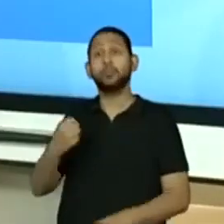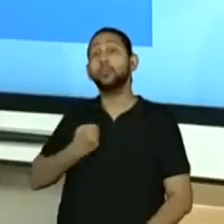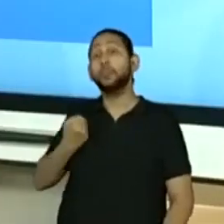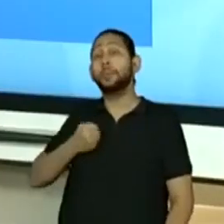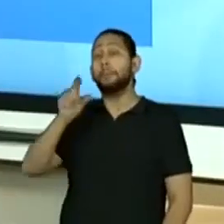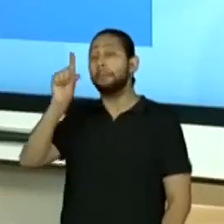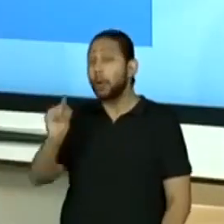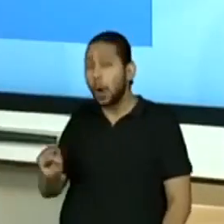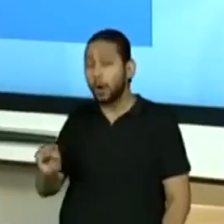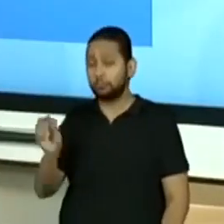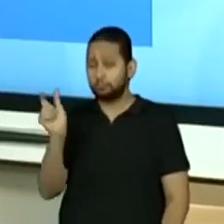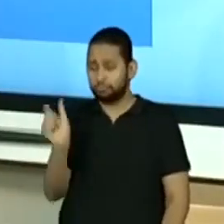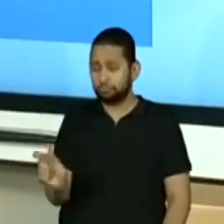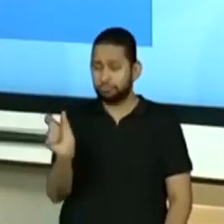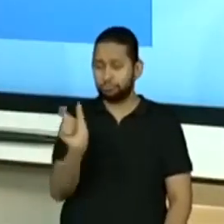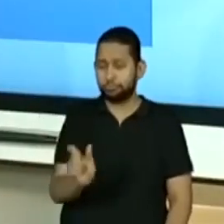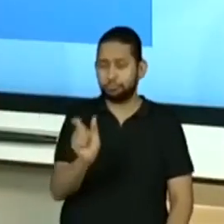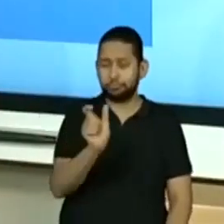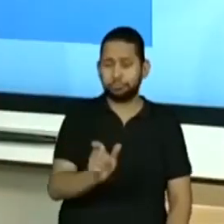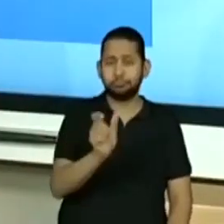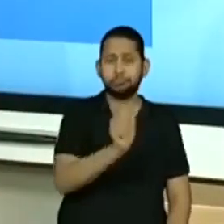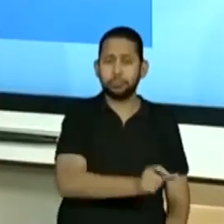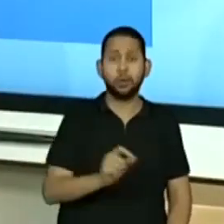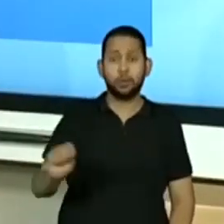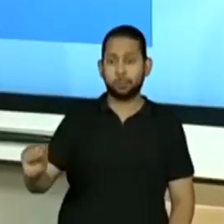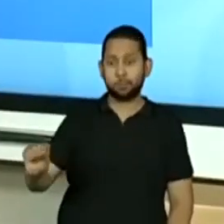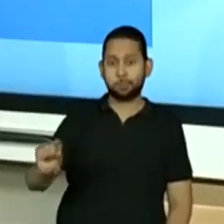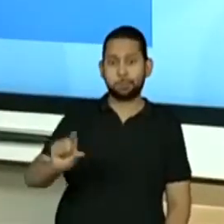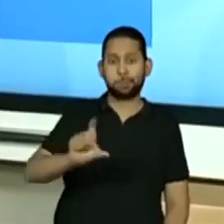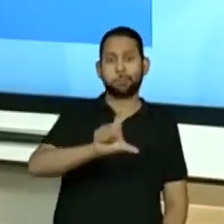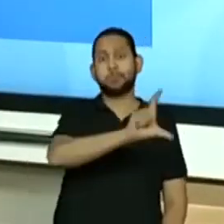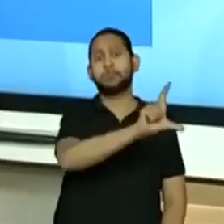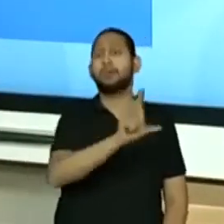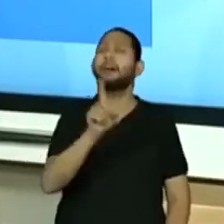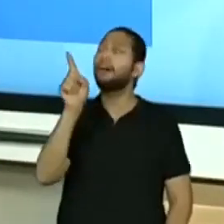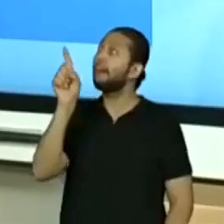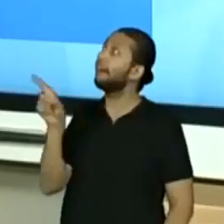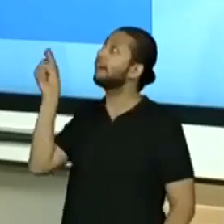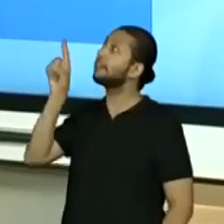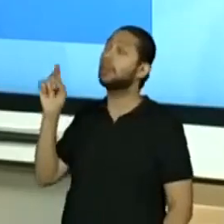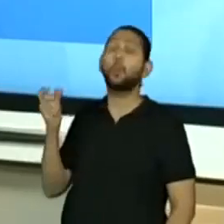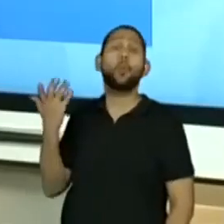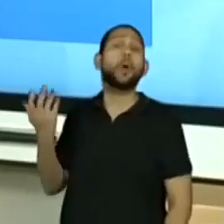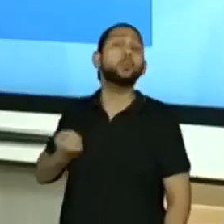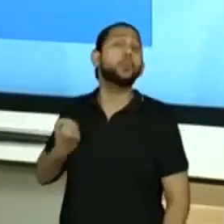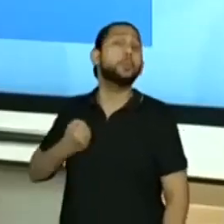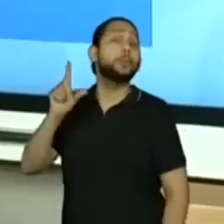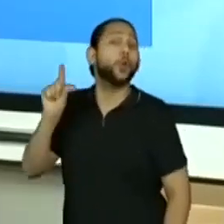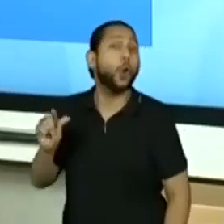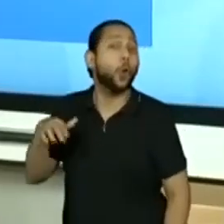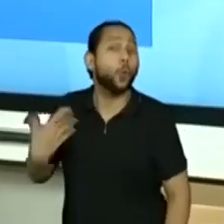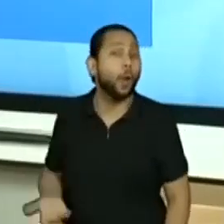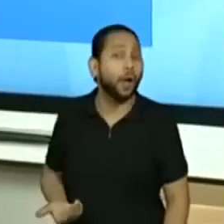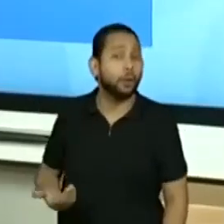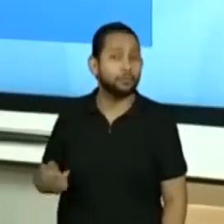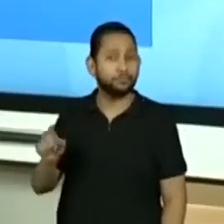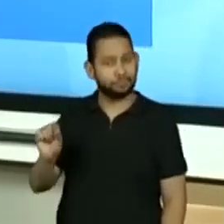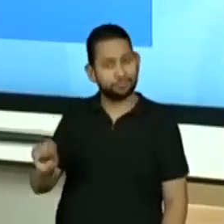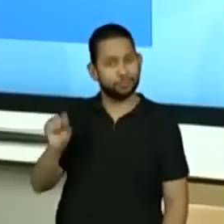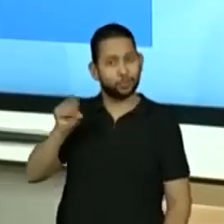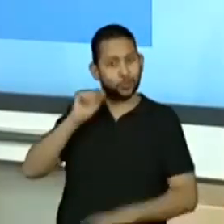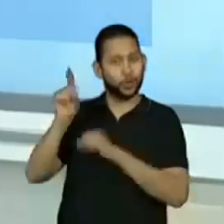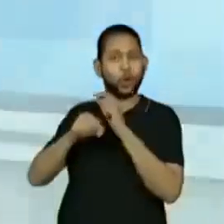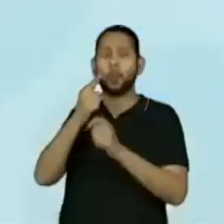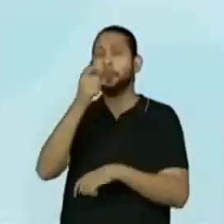ordem crescente. Pode ser a partir do menor numeral que eu tenho disponível aqui, ok? Um minutinho para